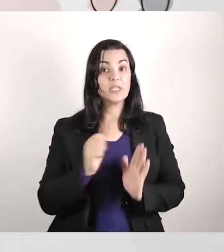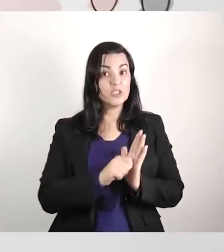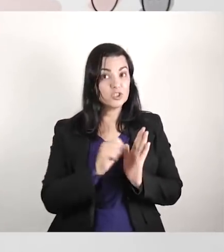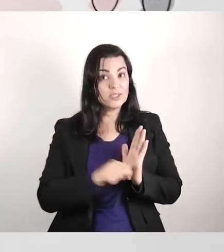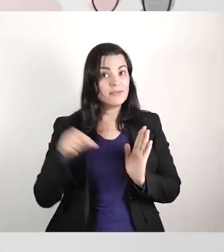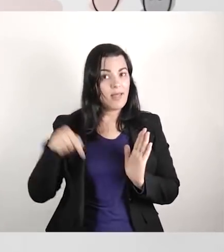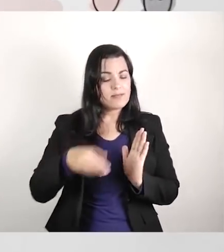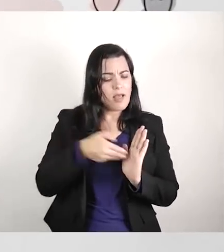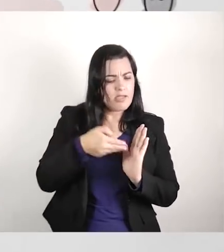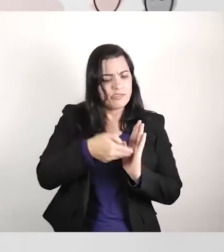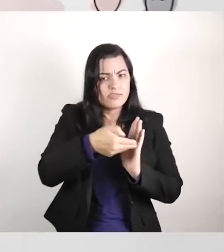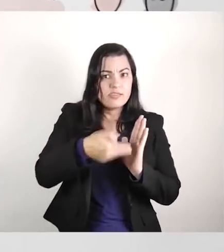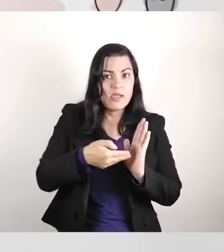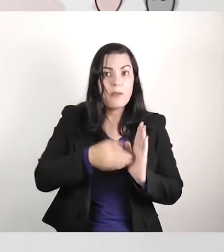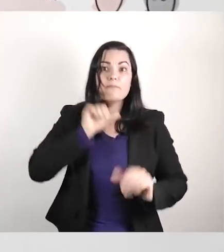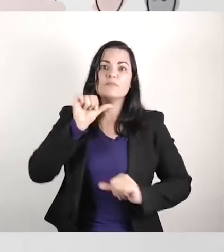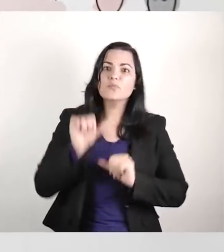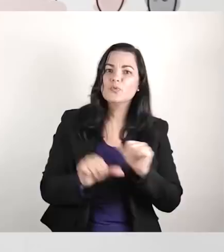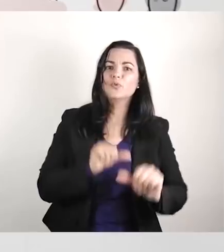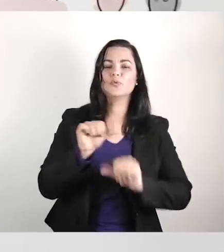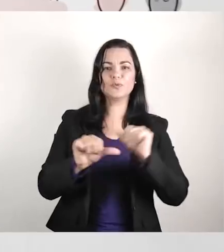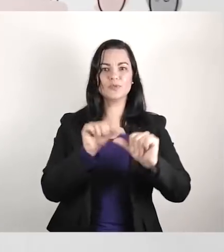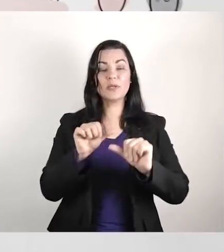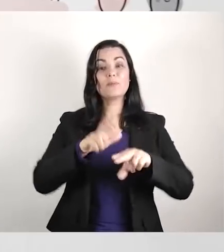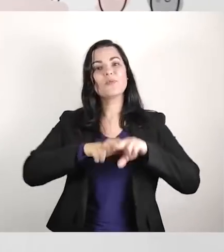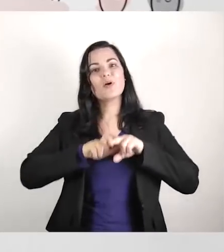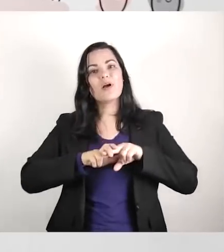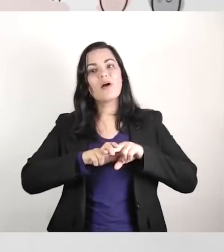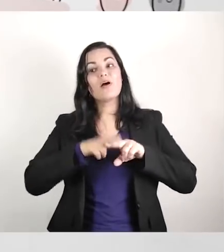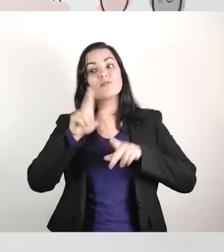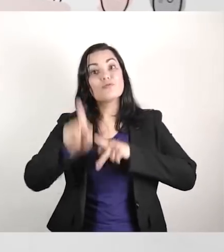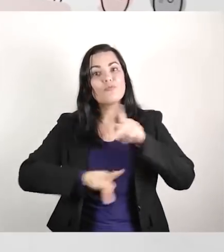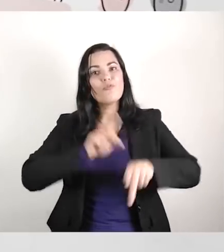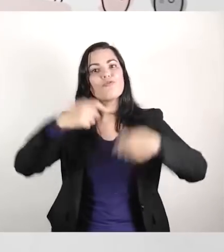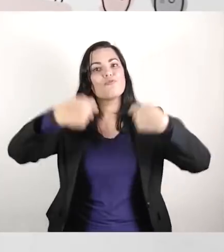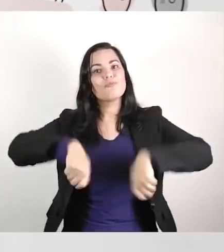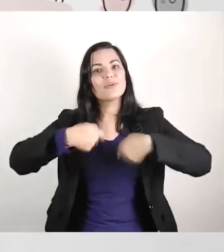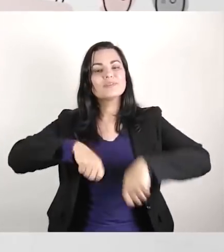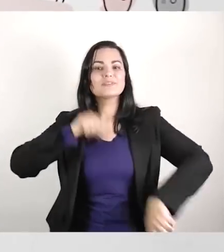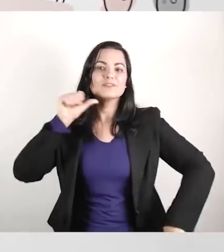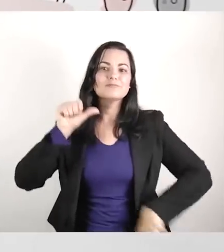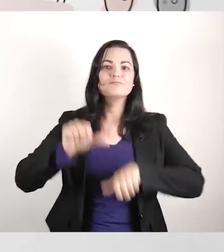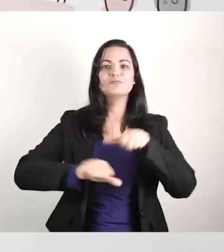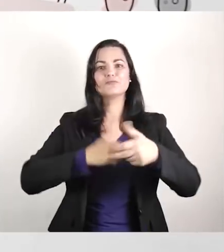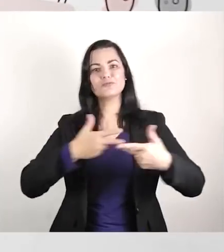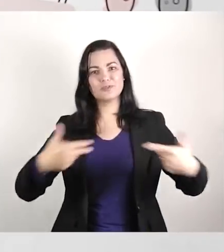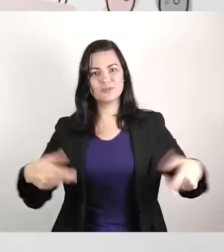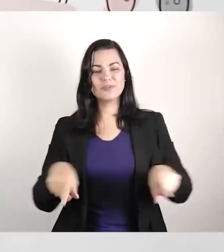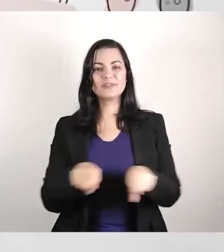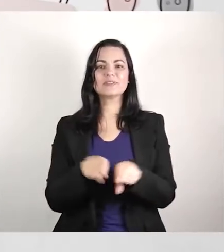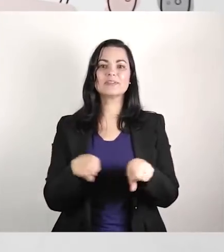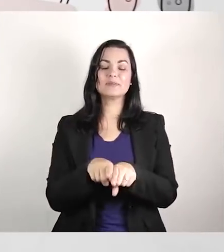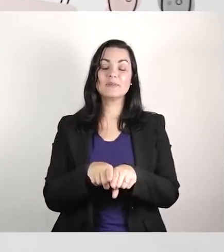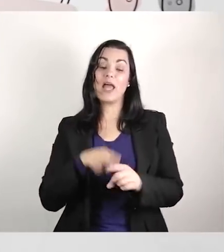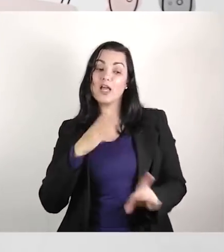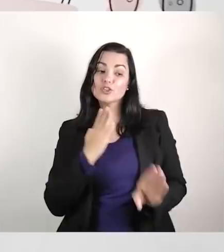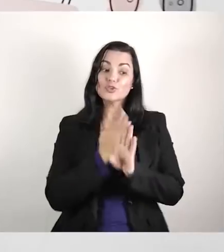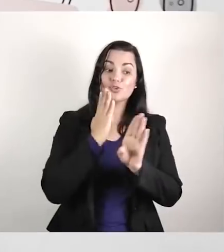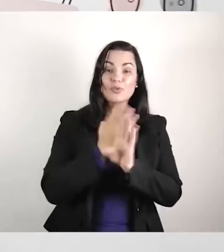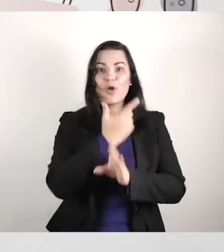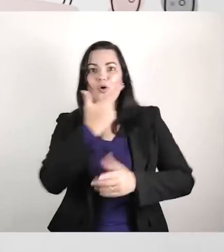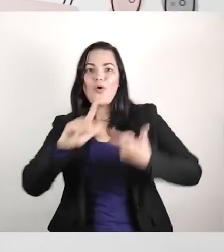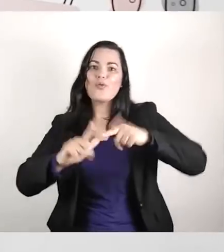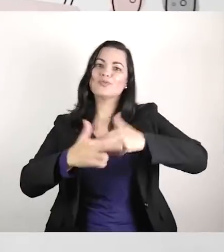escrita ela vai passar por mudanças a partir dessa necessidade e aí outras descobertas vão fazer parte